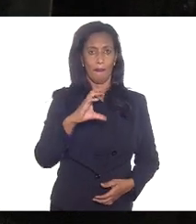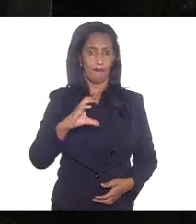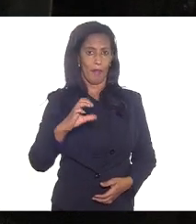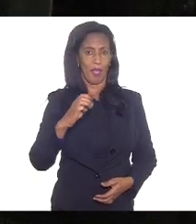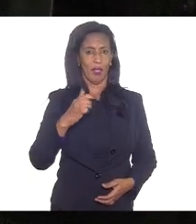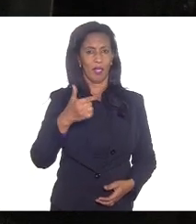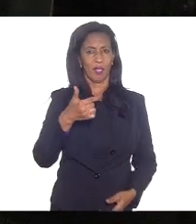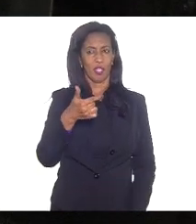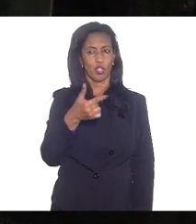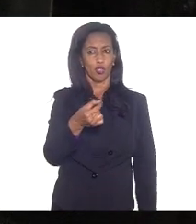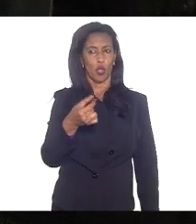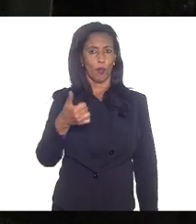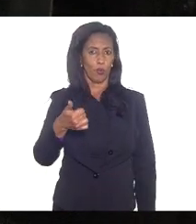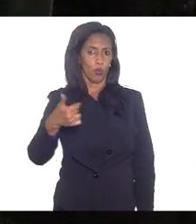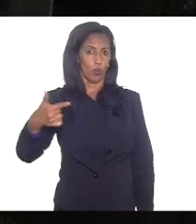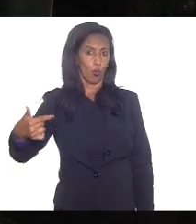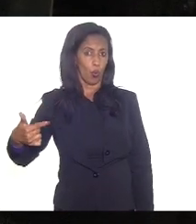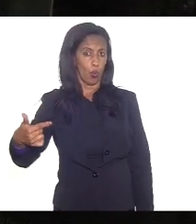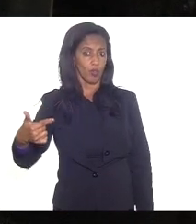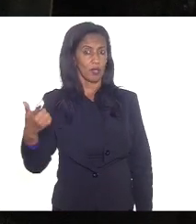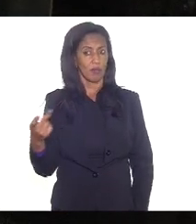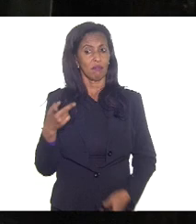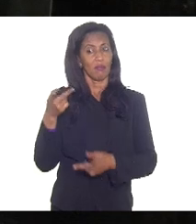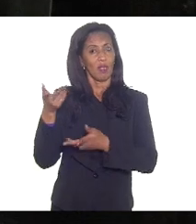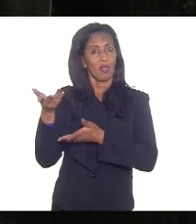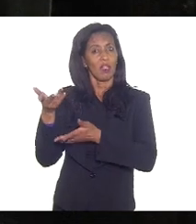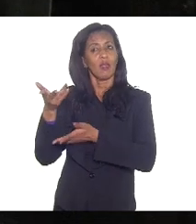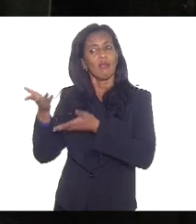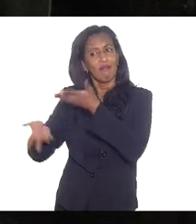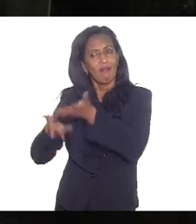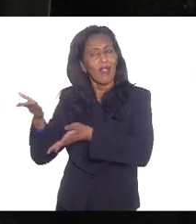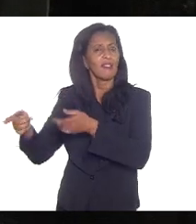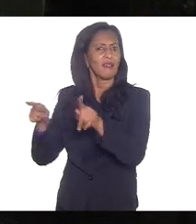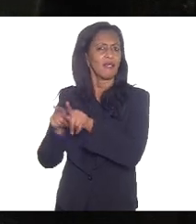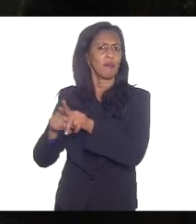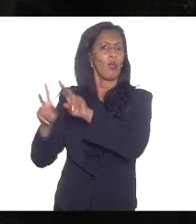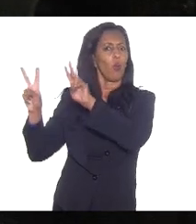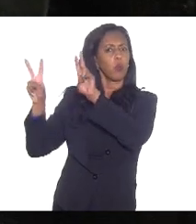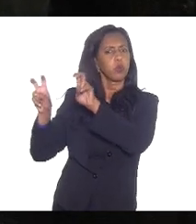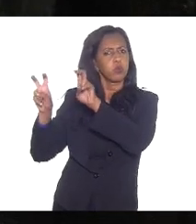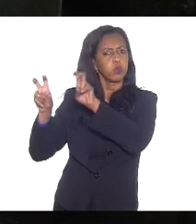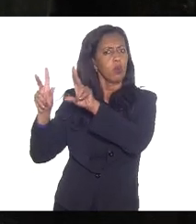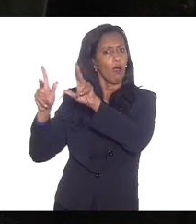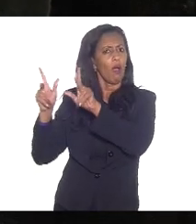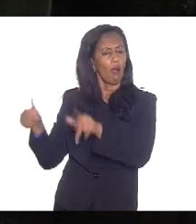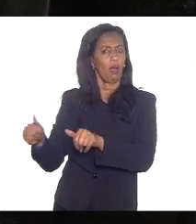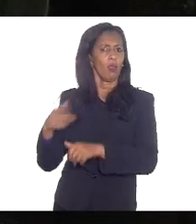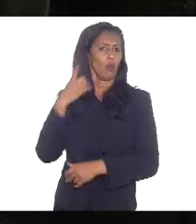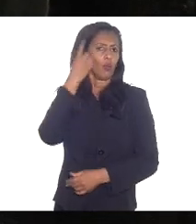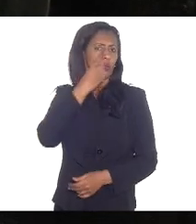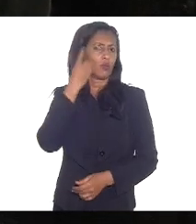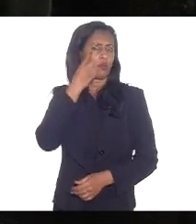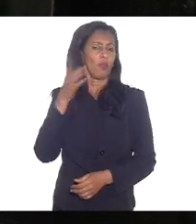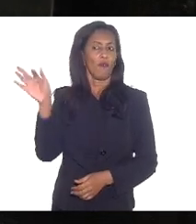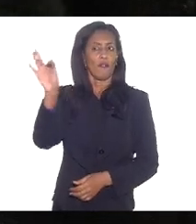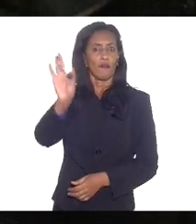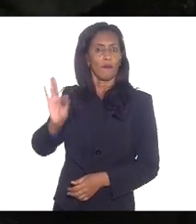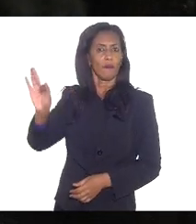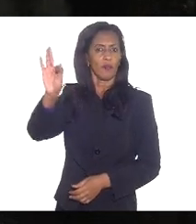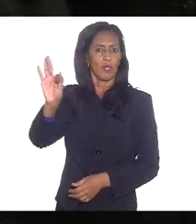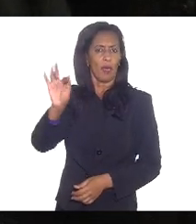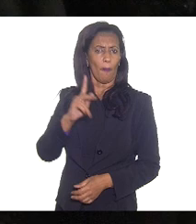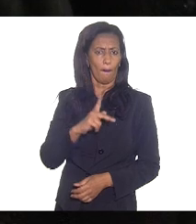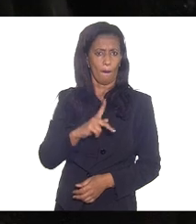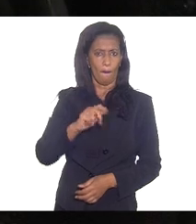219 de 2012, que trata desse assunto. E o deputado federal Paulo